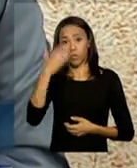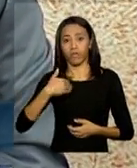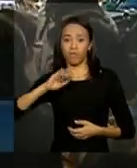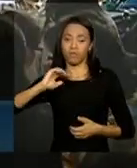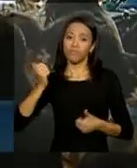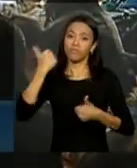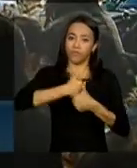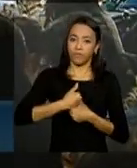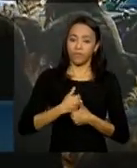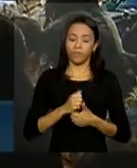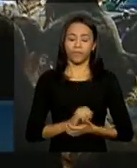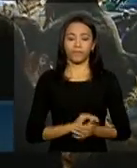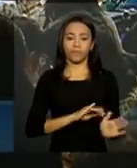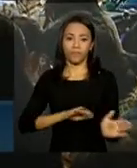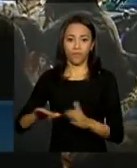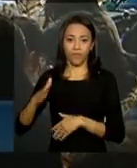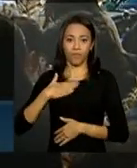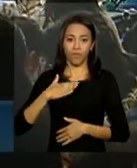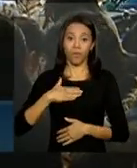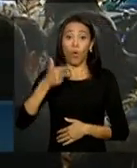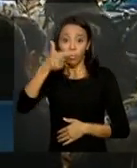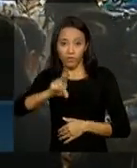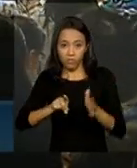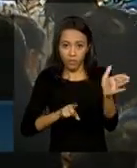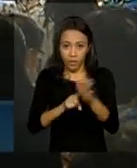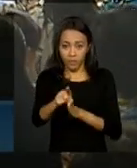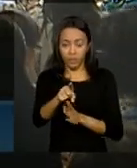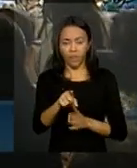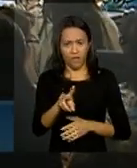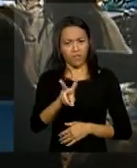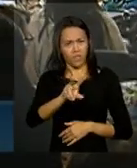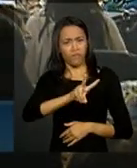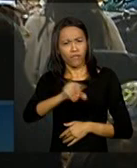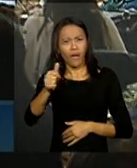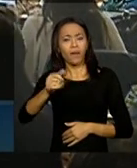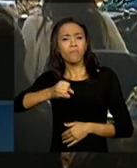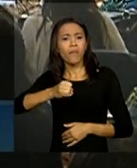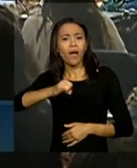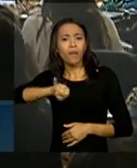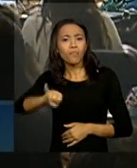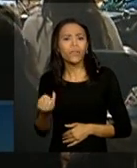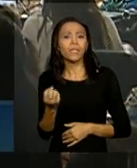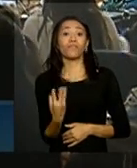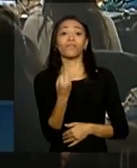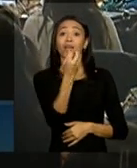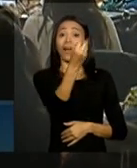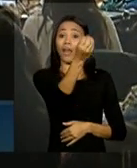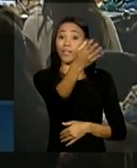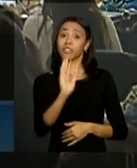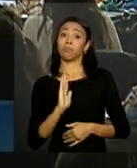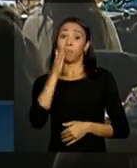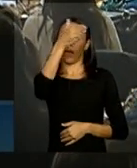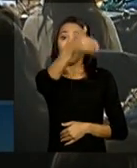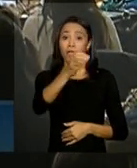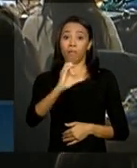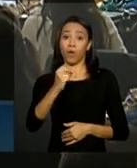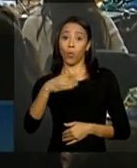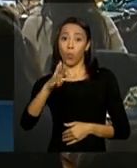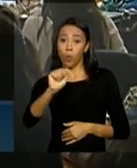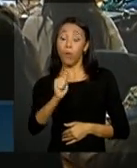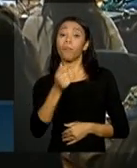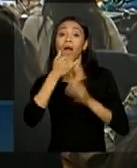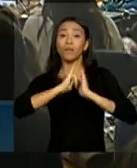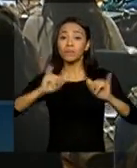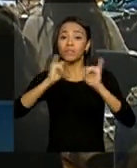Ministro eh Joana da folha de novo eu queria saber se o senhor vai aproveitar essa viagem para cuba para anunciar a venda de mais médicos e repito a